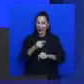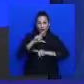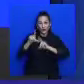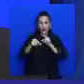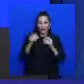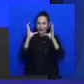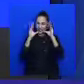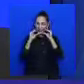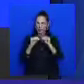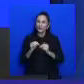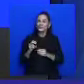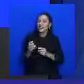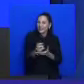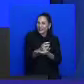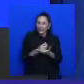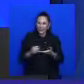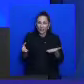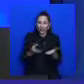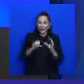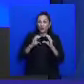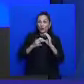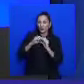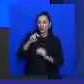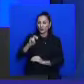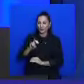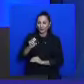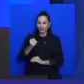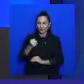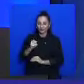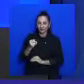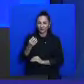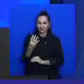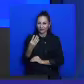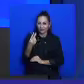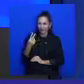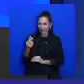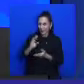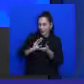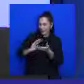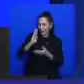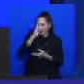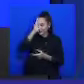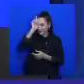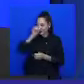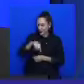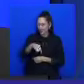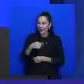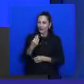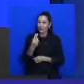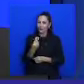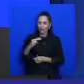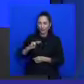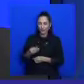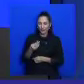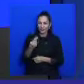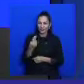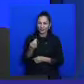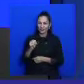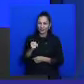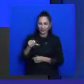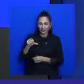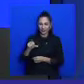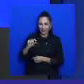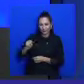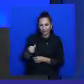ar o sorteio desta noite da Quina. Hoje é o concurso 5.842, com prêmio principal de